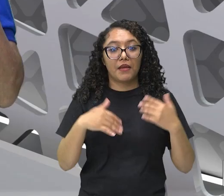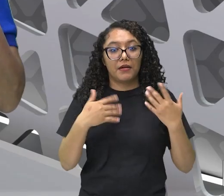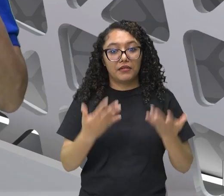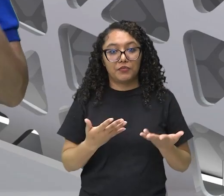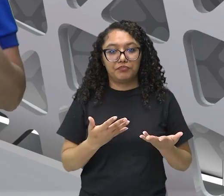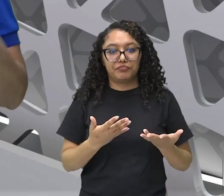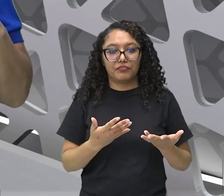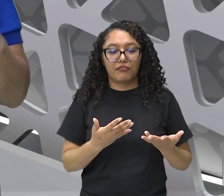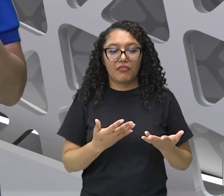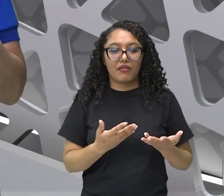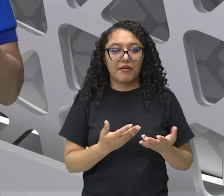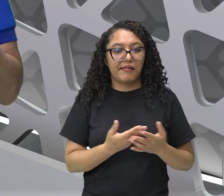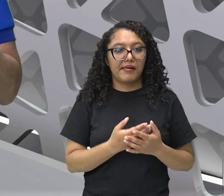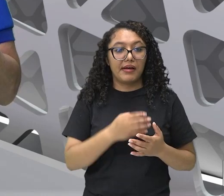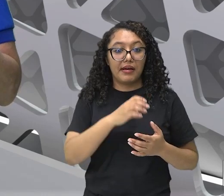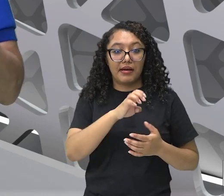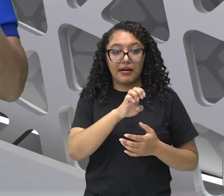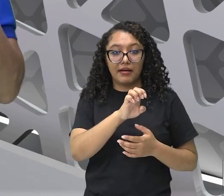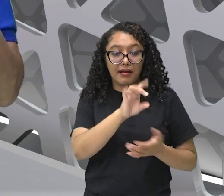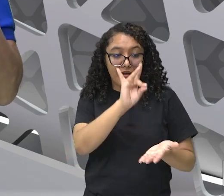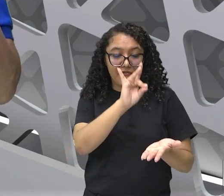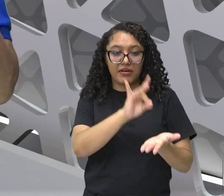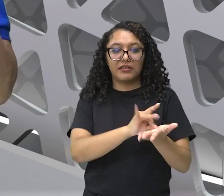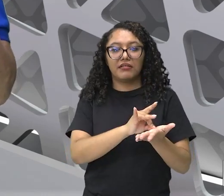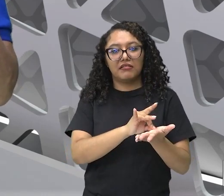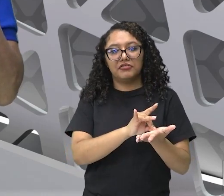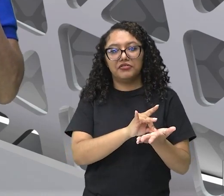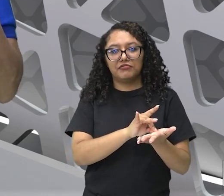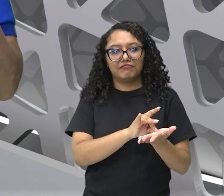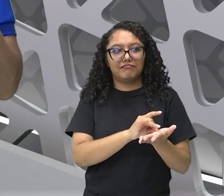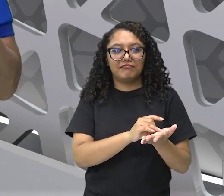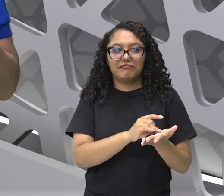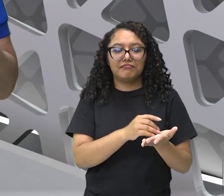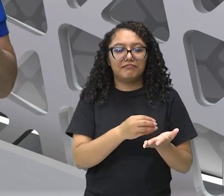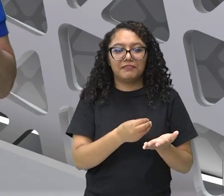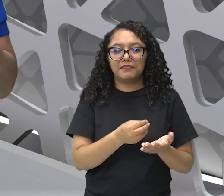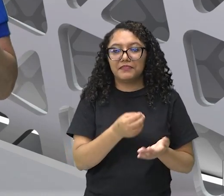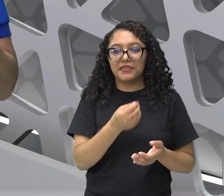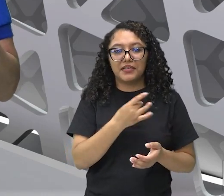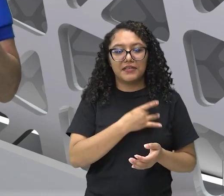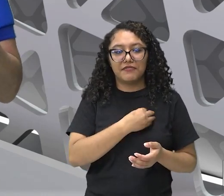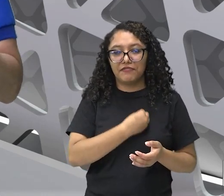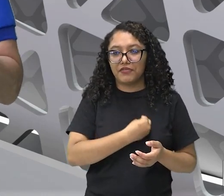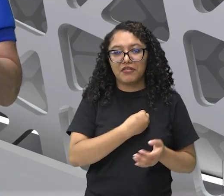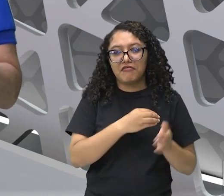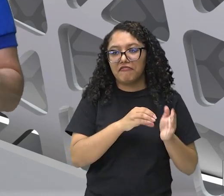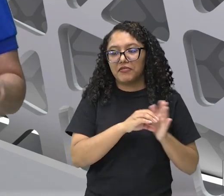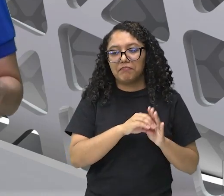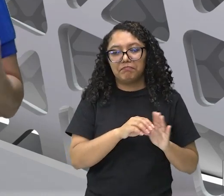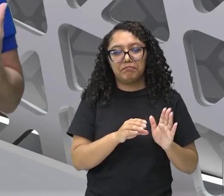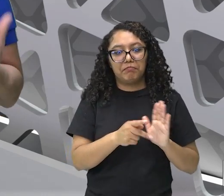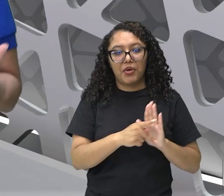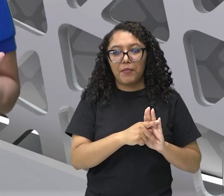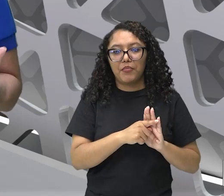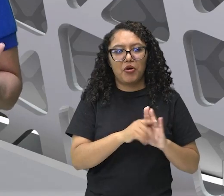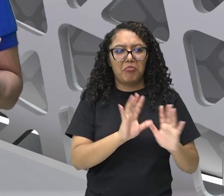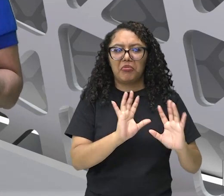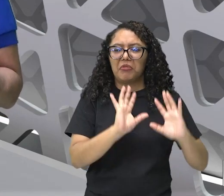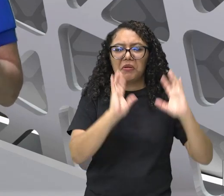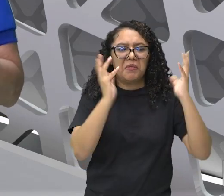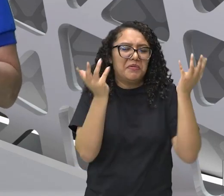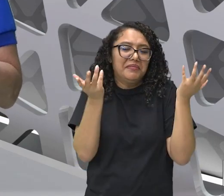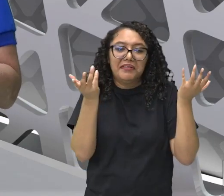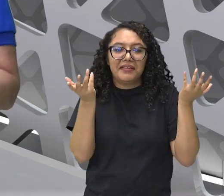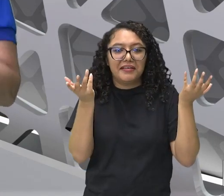realidade, ela existe por si só, não precisa de alguém que a faça. Ela